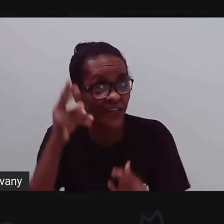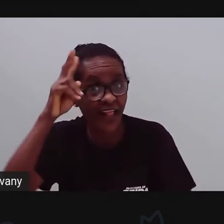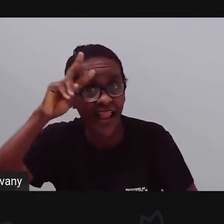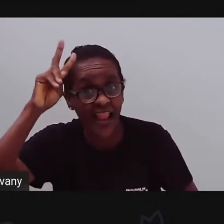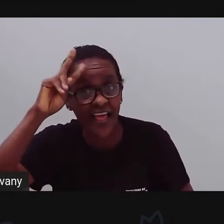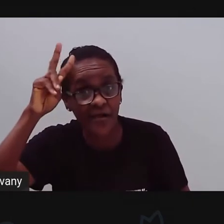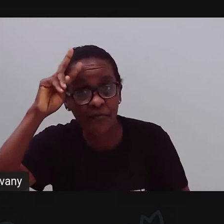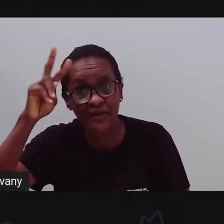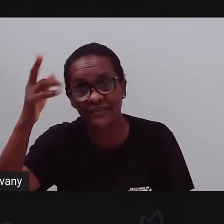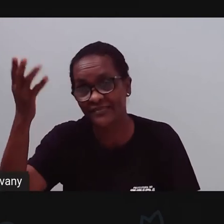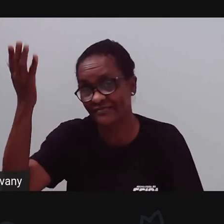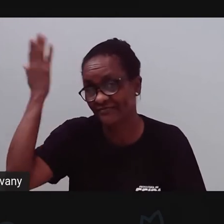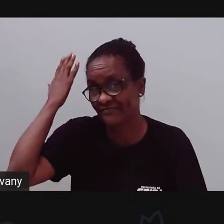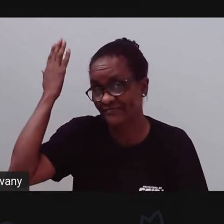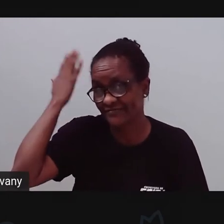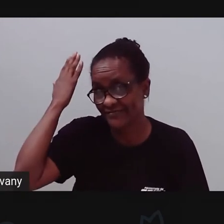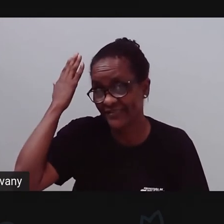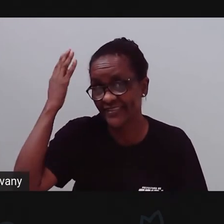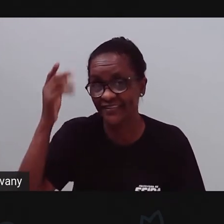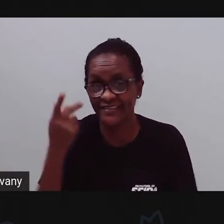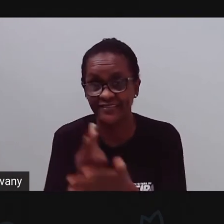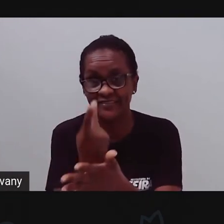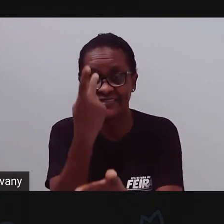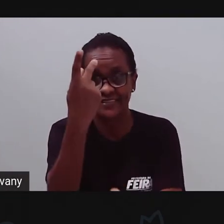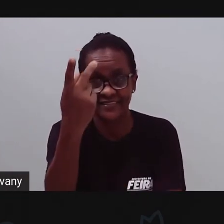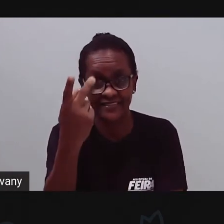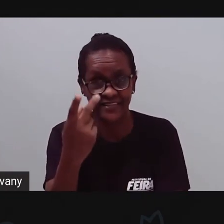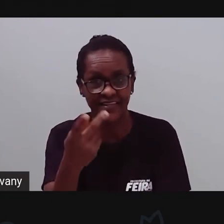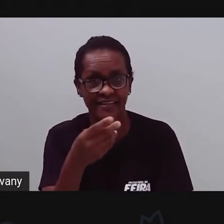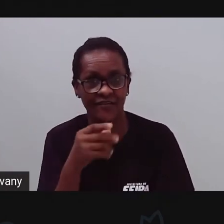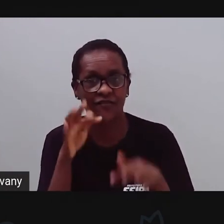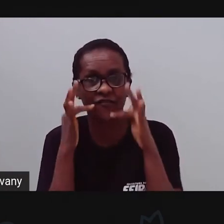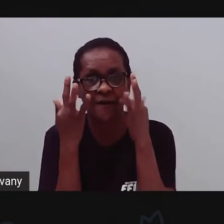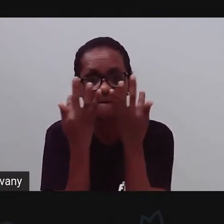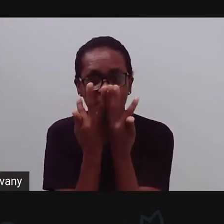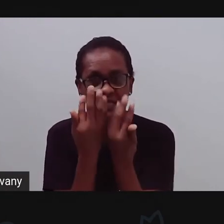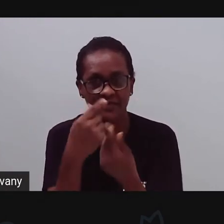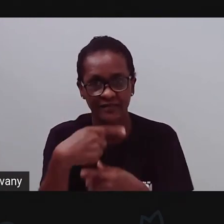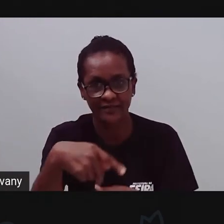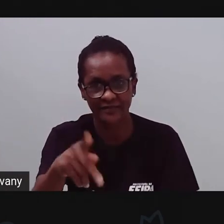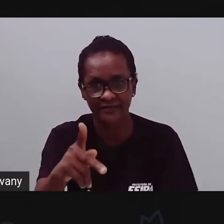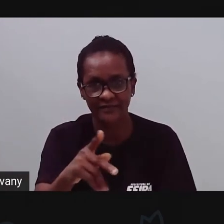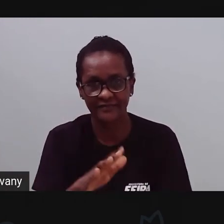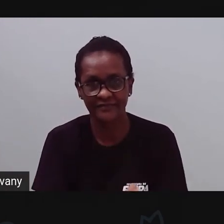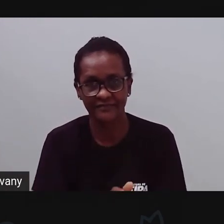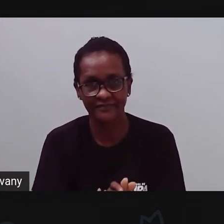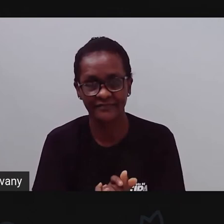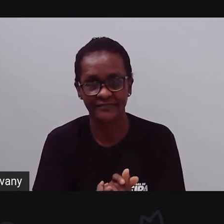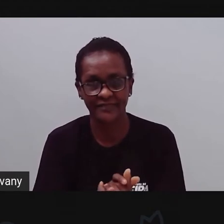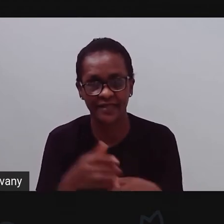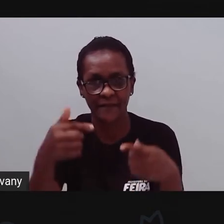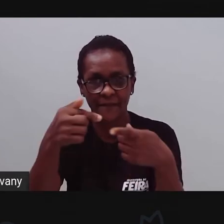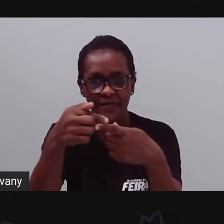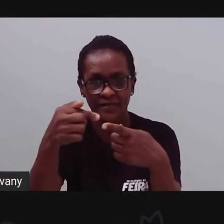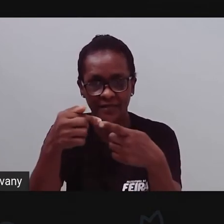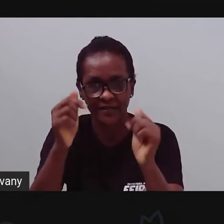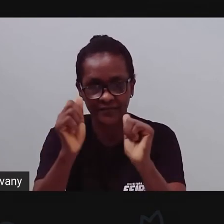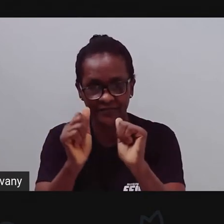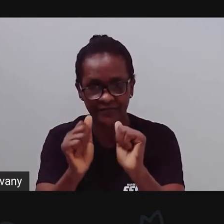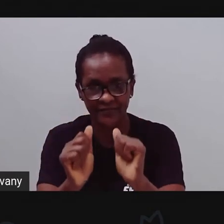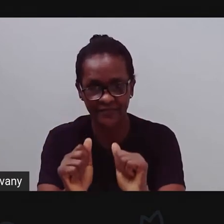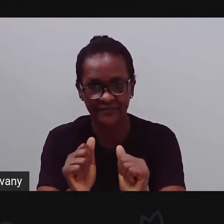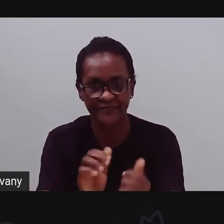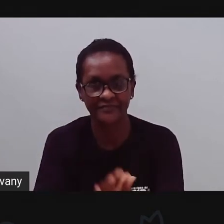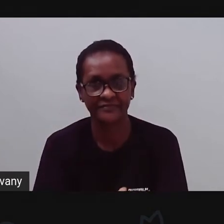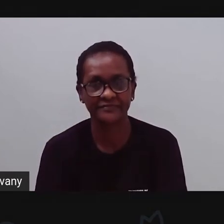do que acontece aí na família de vocês é uma aula que vocês vão poder colocar em prática e junto com a família de vocês